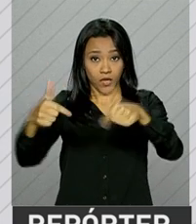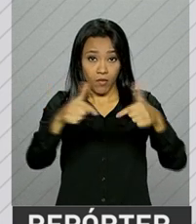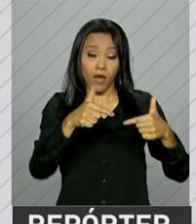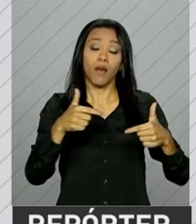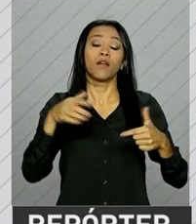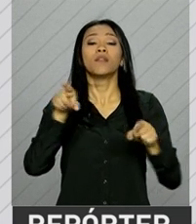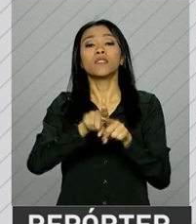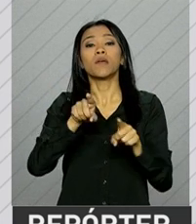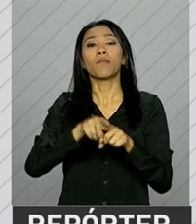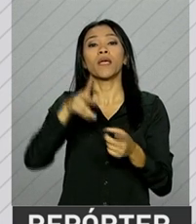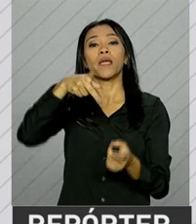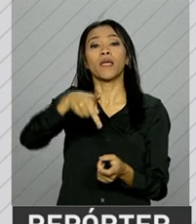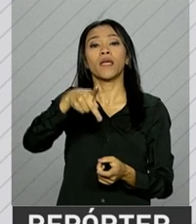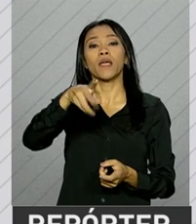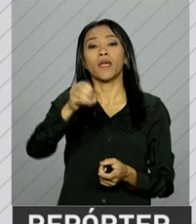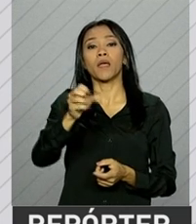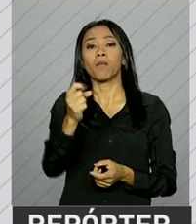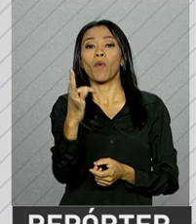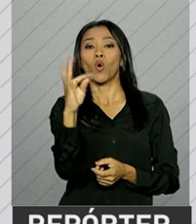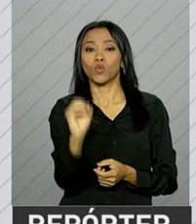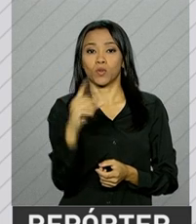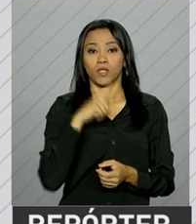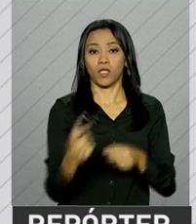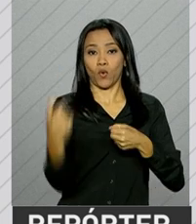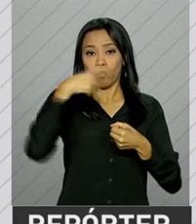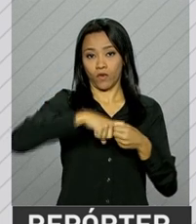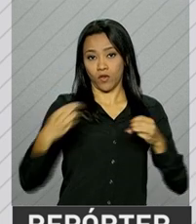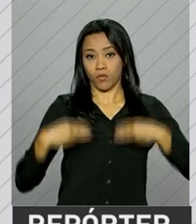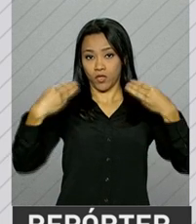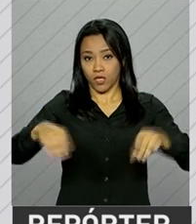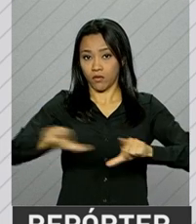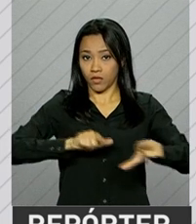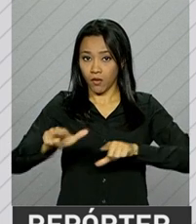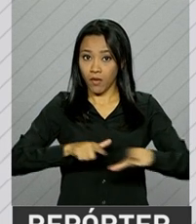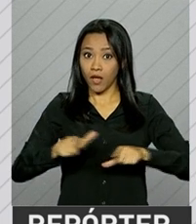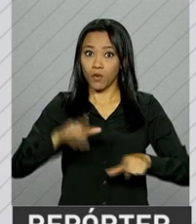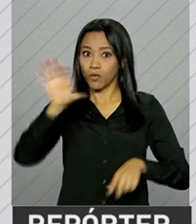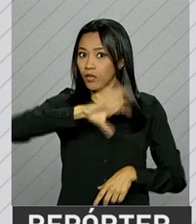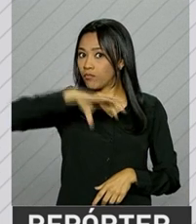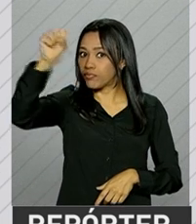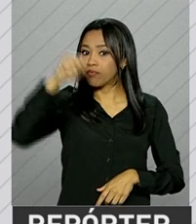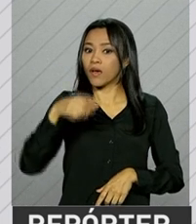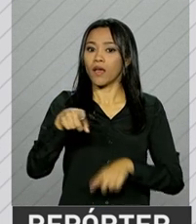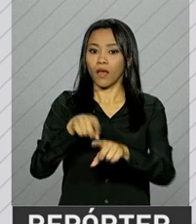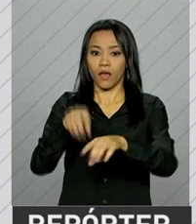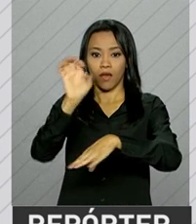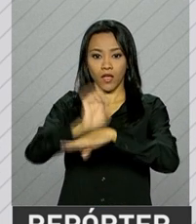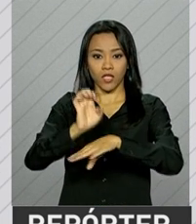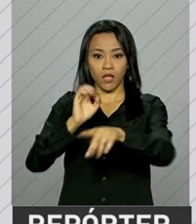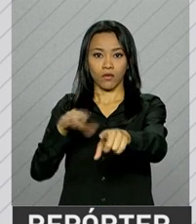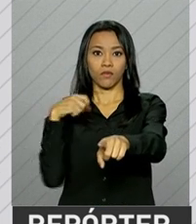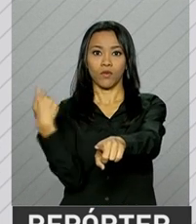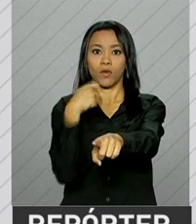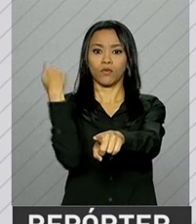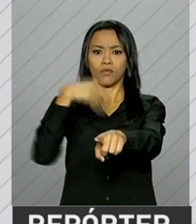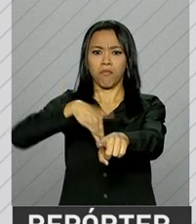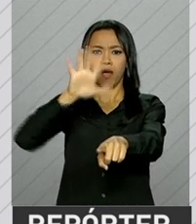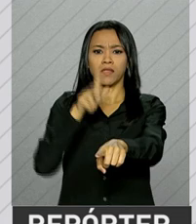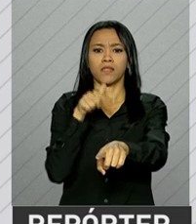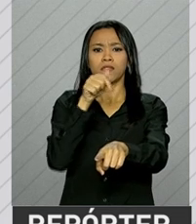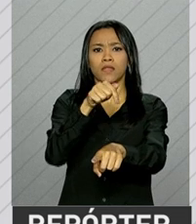de atendimento de instituições conveniadas o estado recordista é o Rio Grande do Sul com mais de